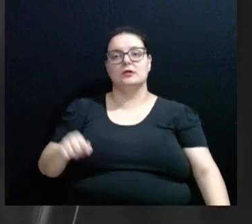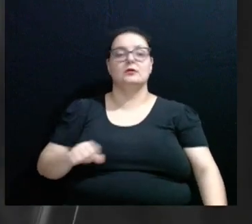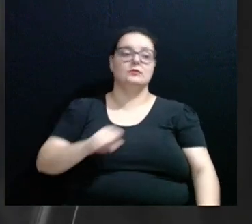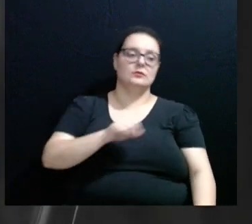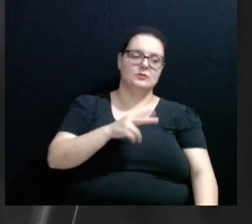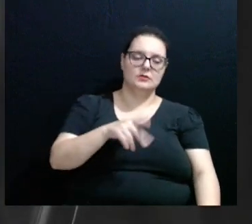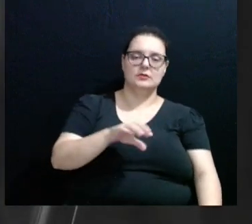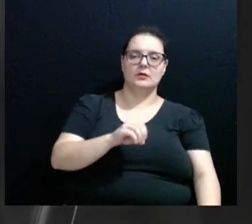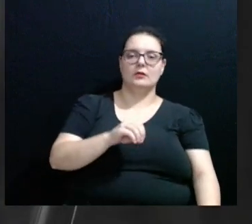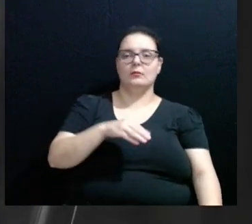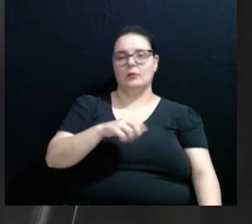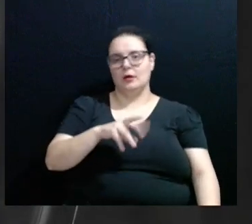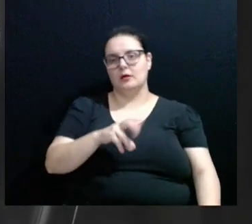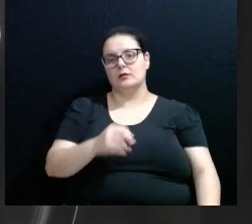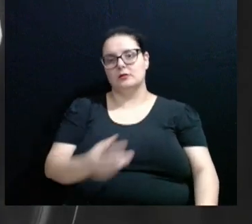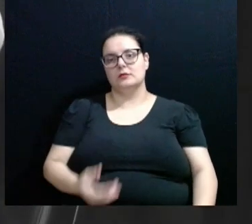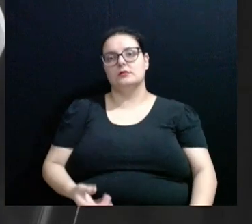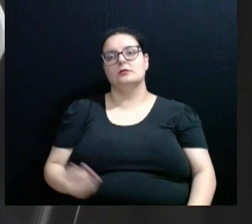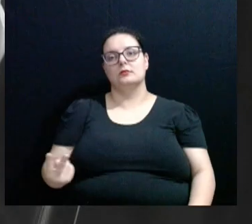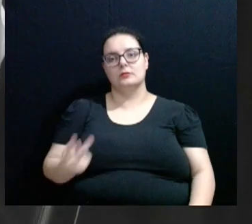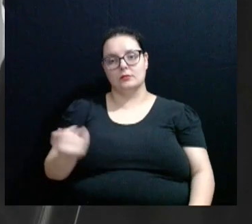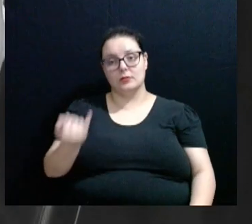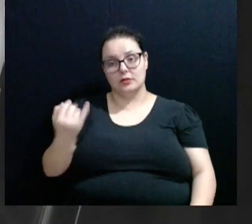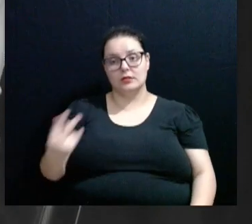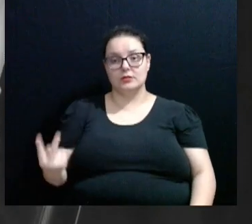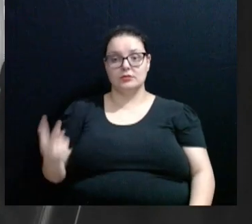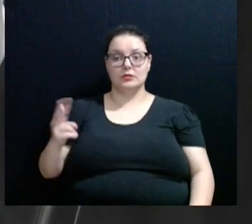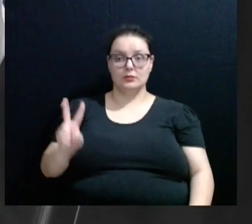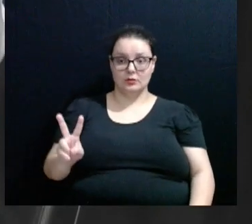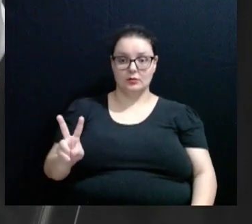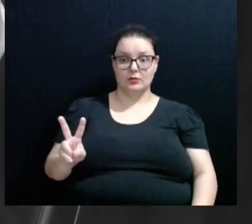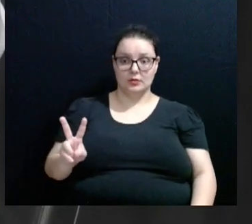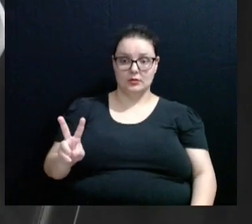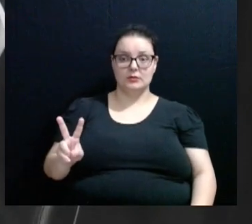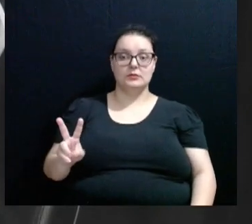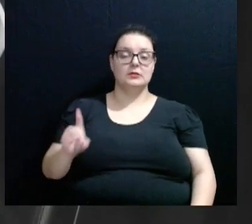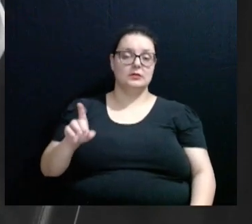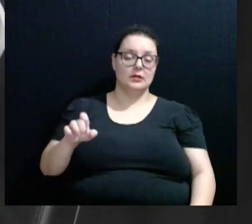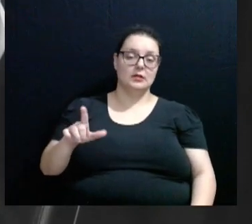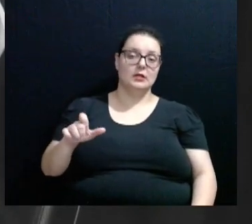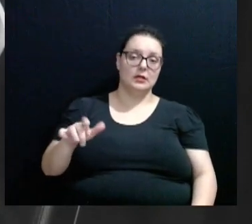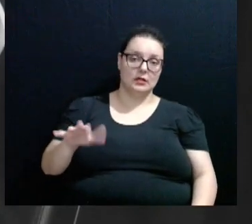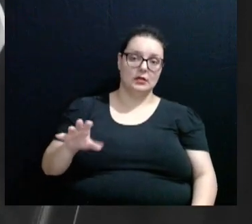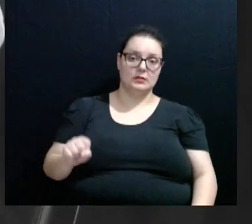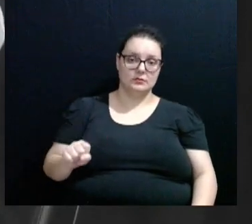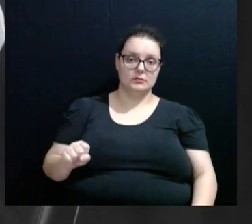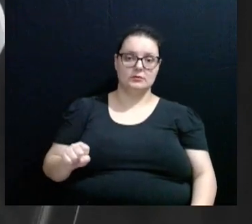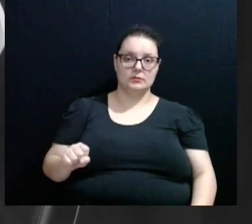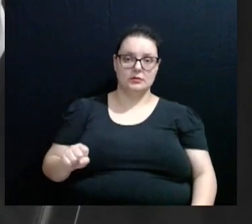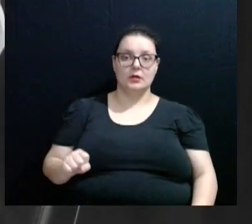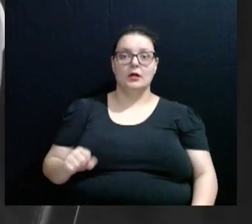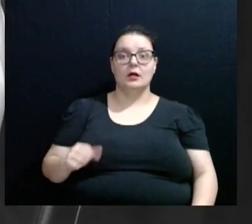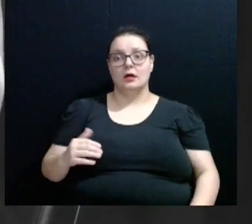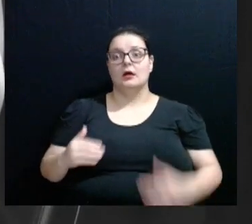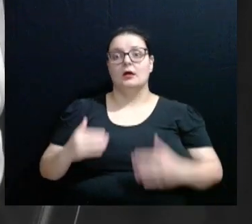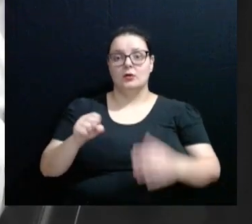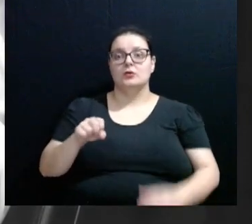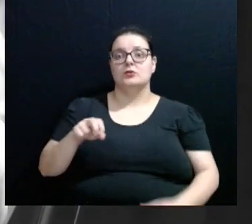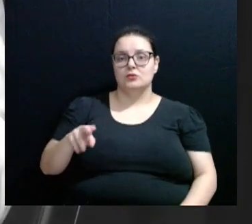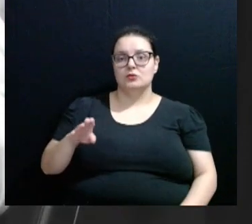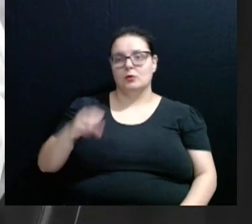a gente tivesse 2 delegados. Então a gente foi construindo isso até eu me tornar subprefeito, que daí a